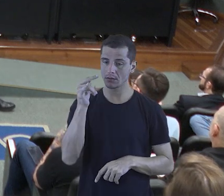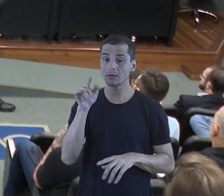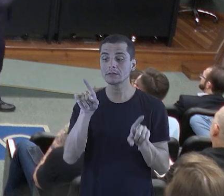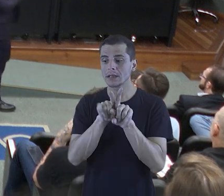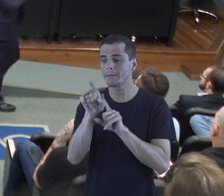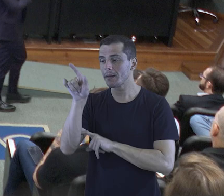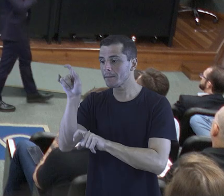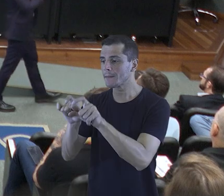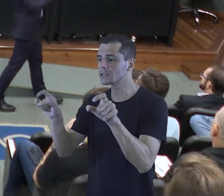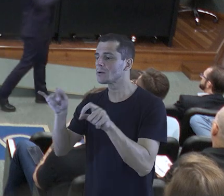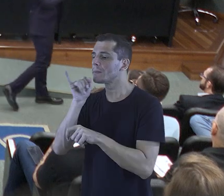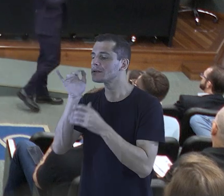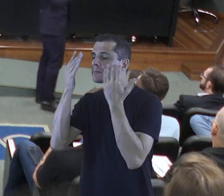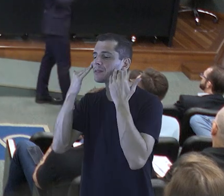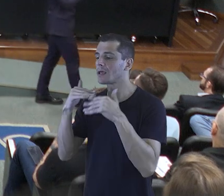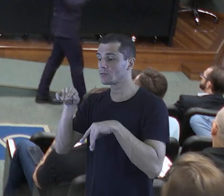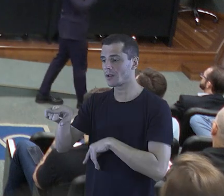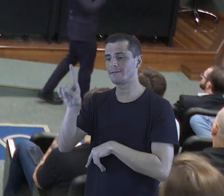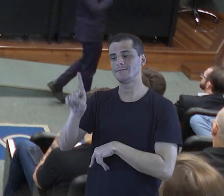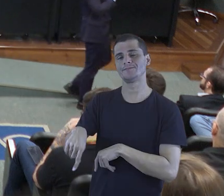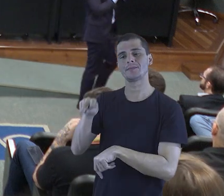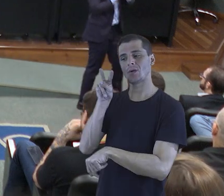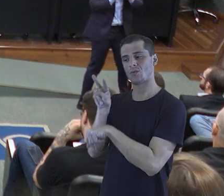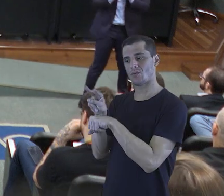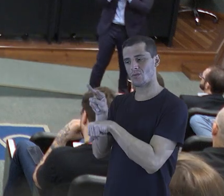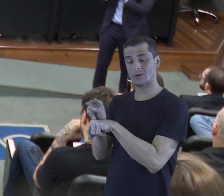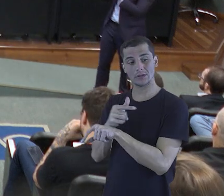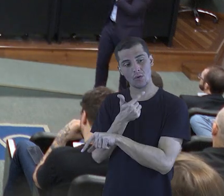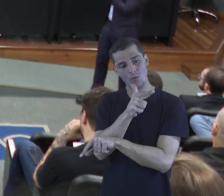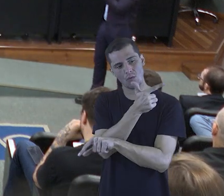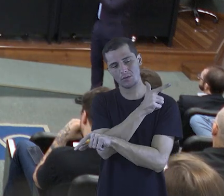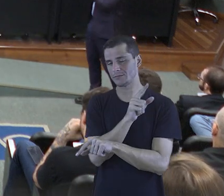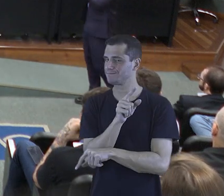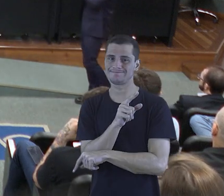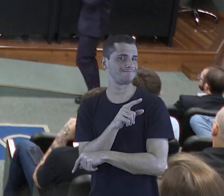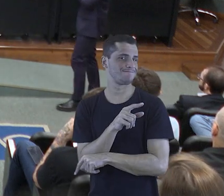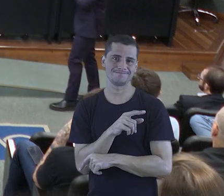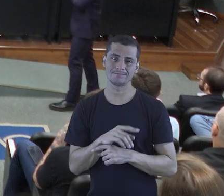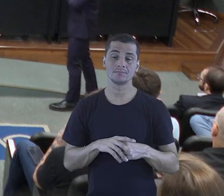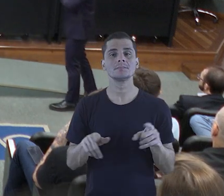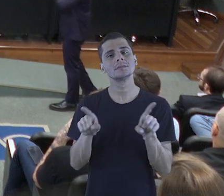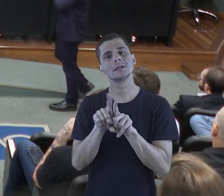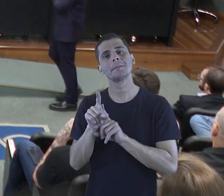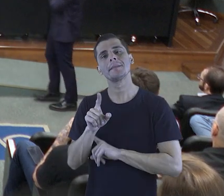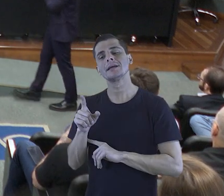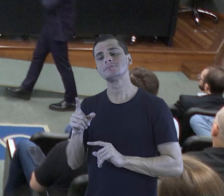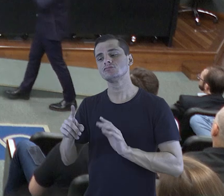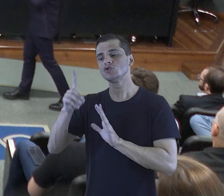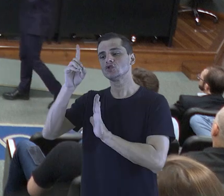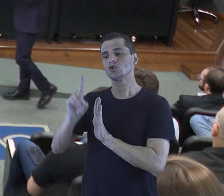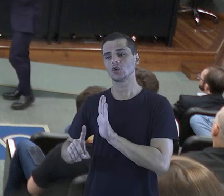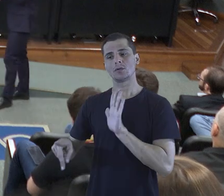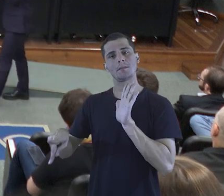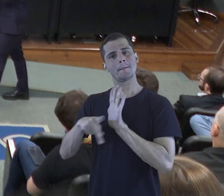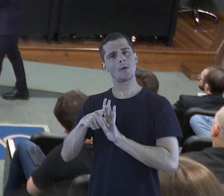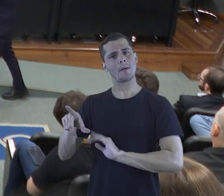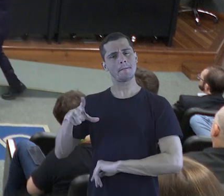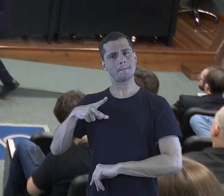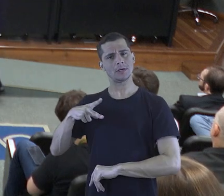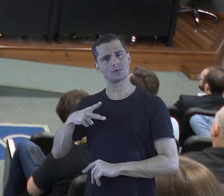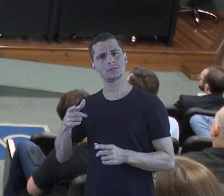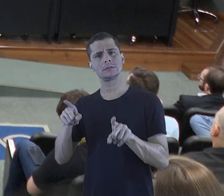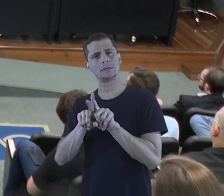quiserem fundamento disso aí e tal, está tudo lá, mas vocês não precisam tarjar contrato. Mas é importante, é a pessoa natural que é protegida.